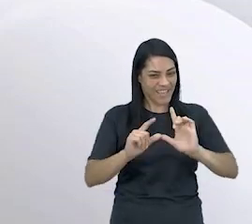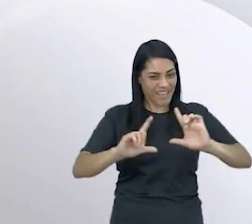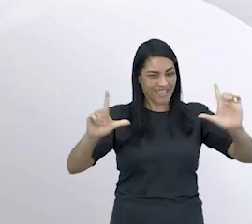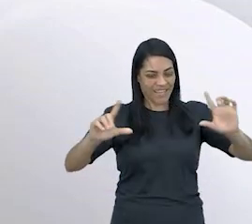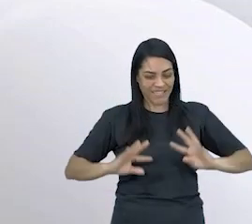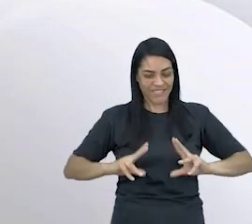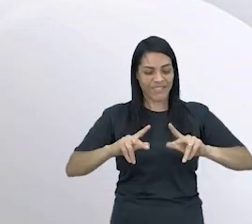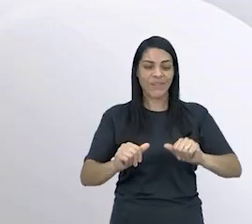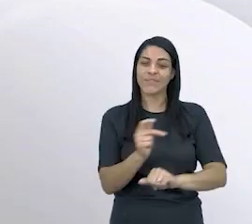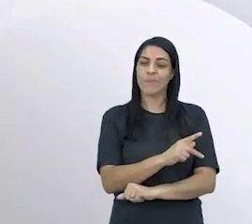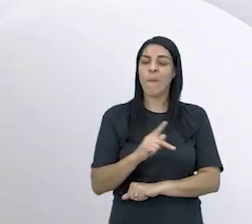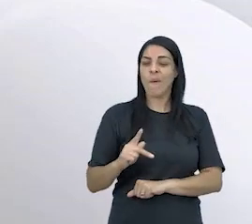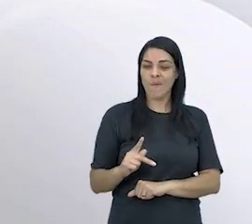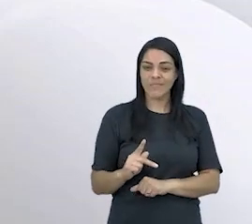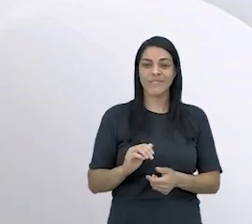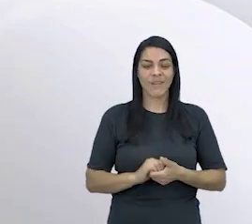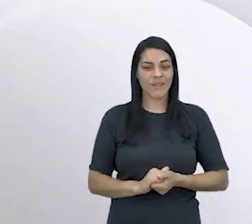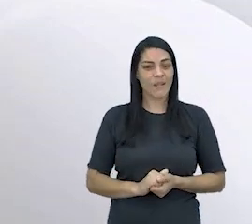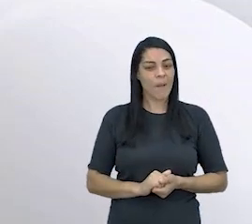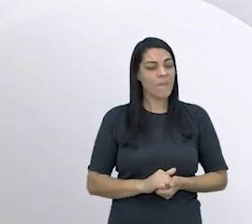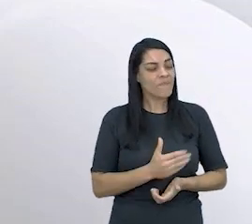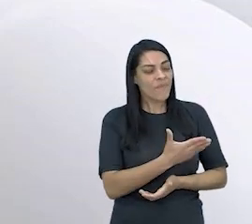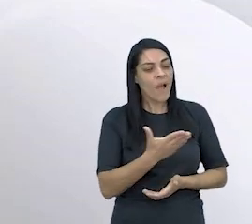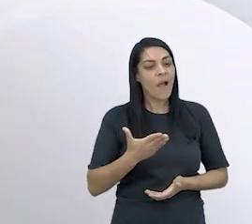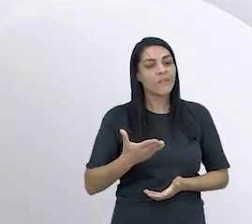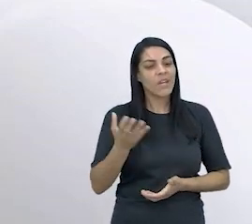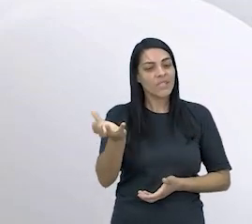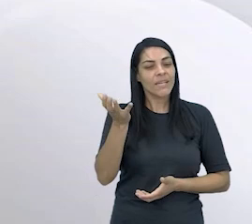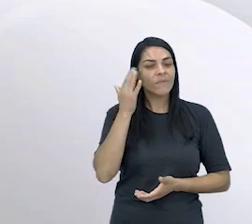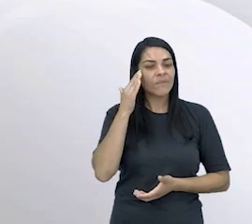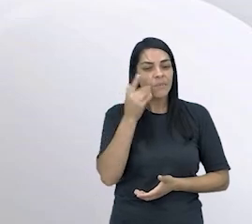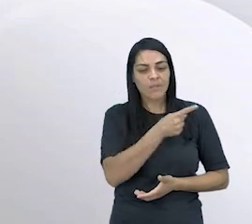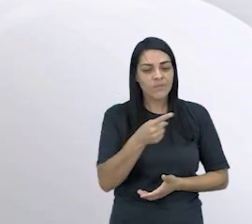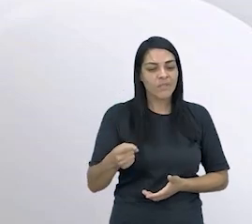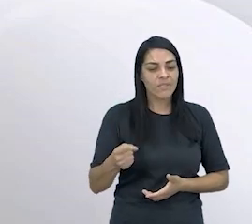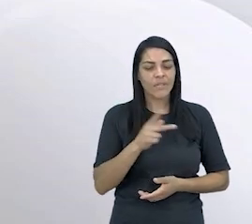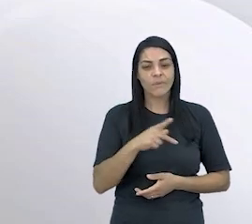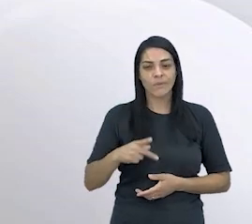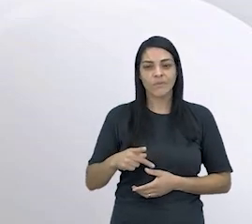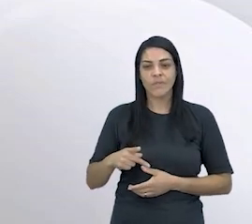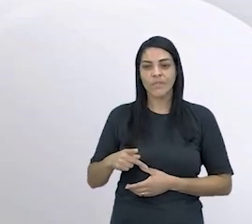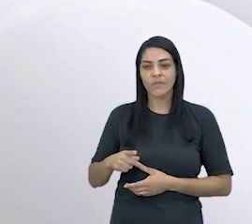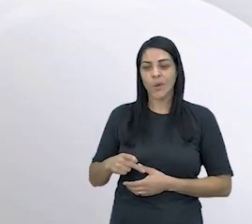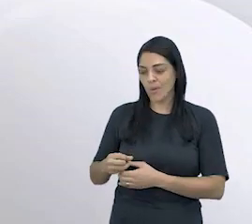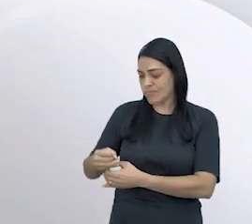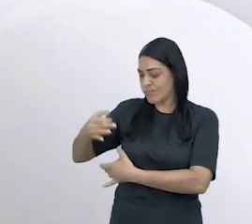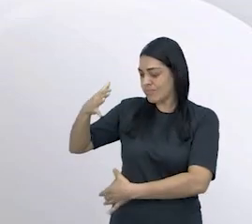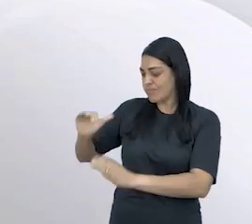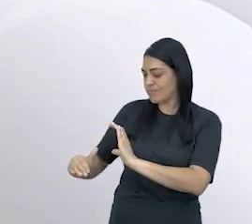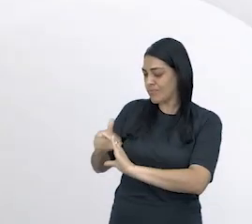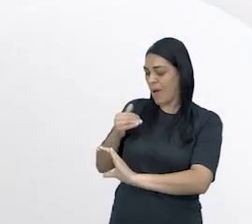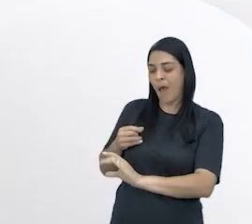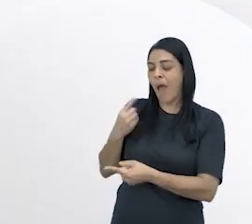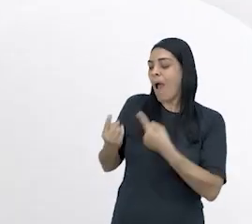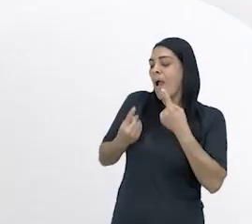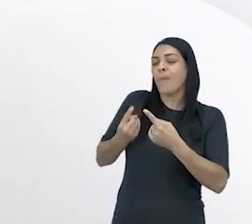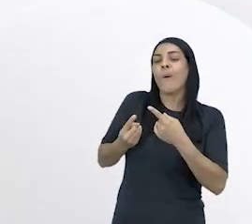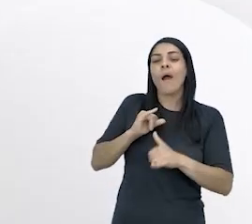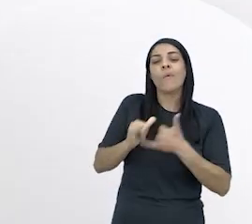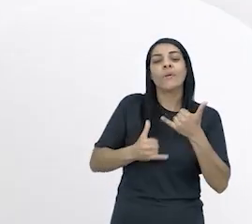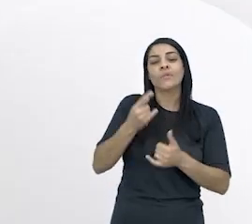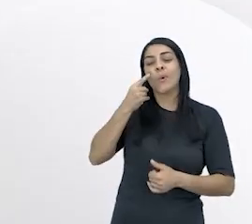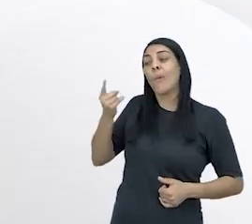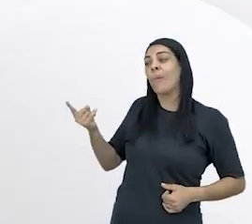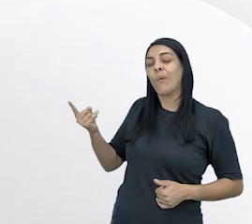os professores, a gente quer saber de você, professor, que está no chat nos acompanhando, que jogo é esse?